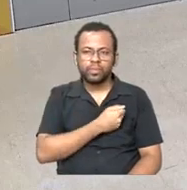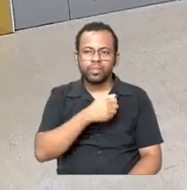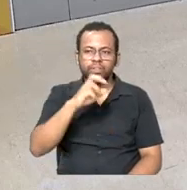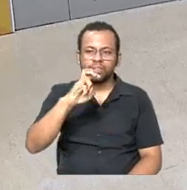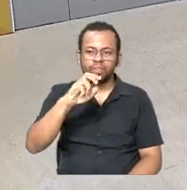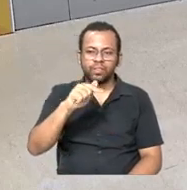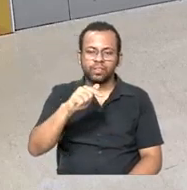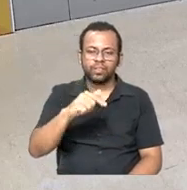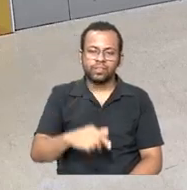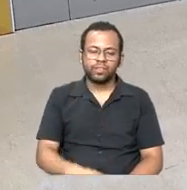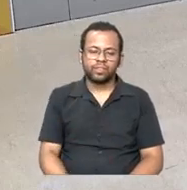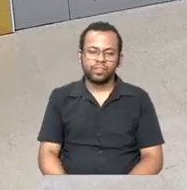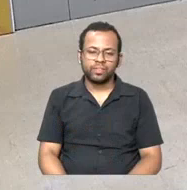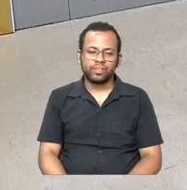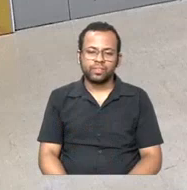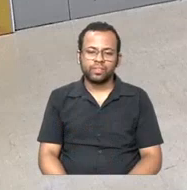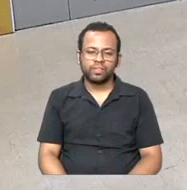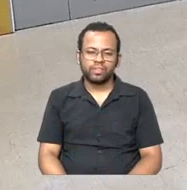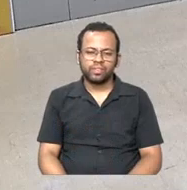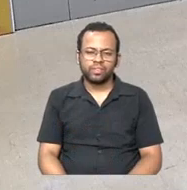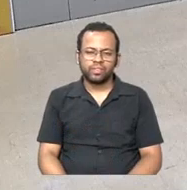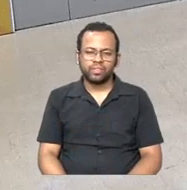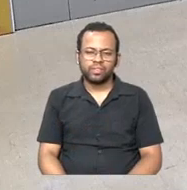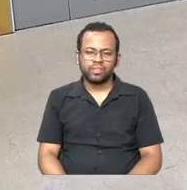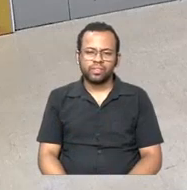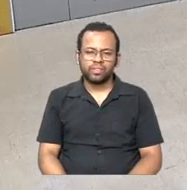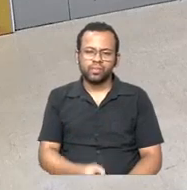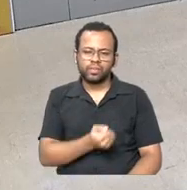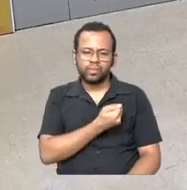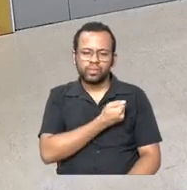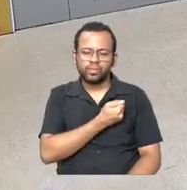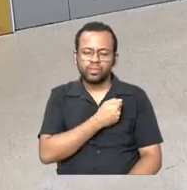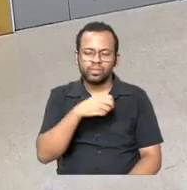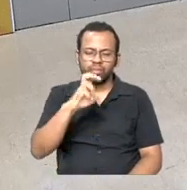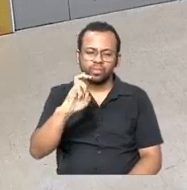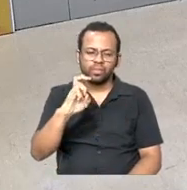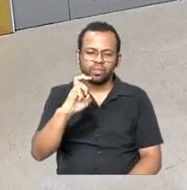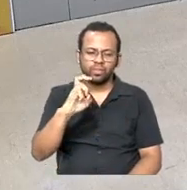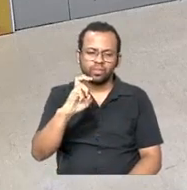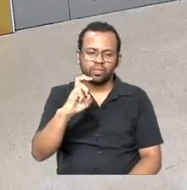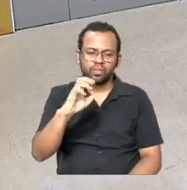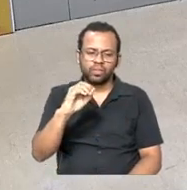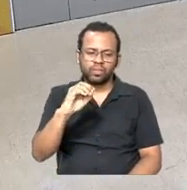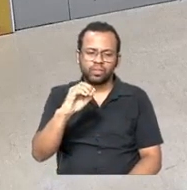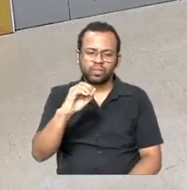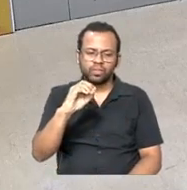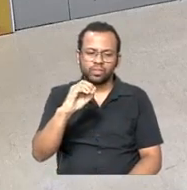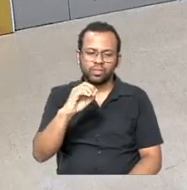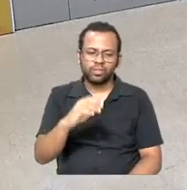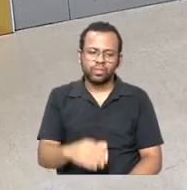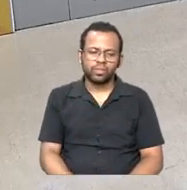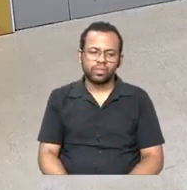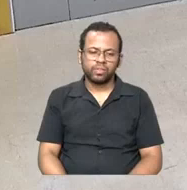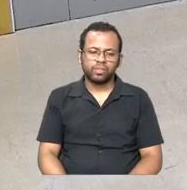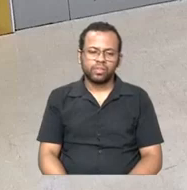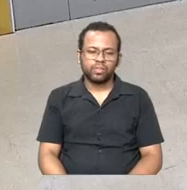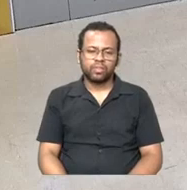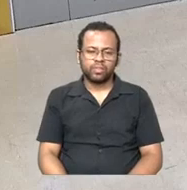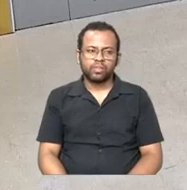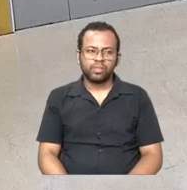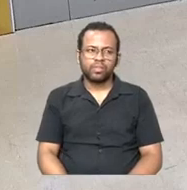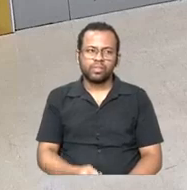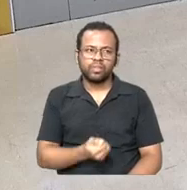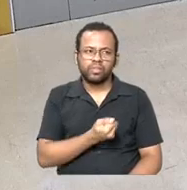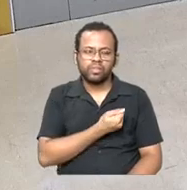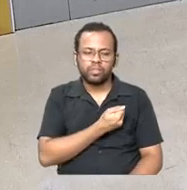sobe também número 50 50 chama os 50 chamo também a bolinha de número 34